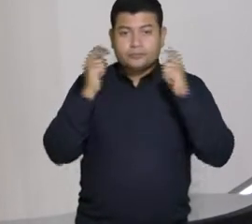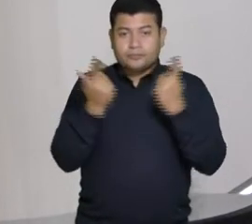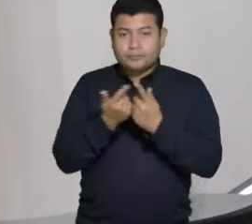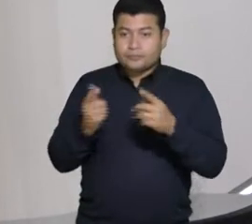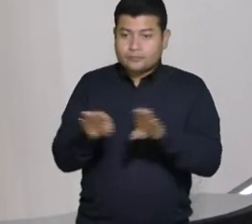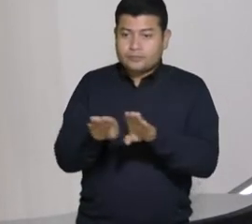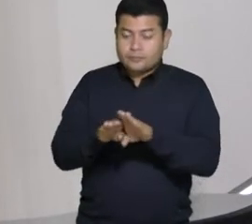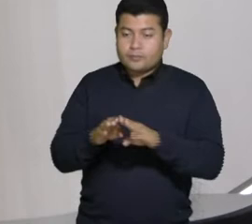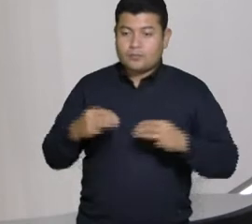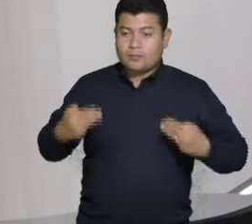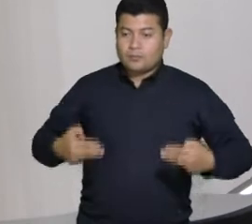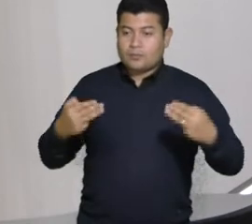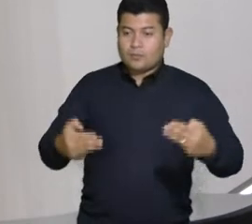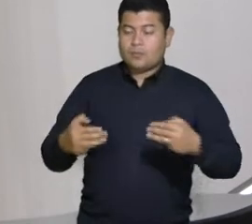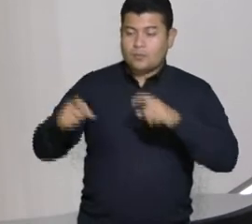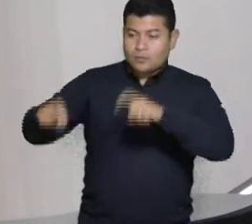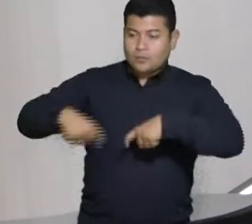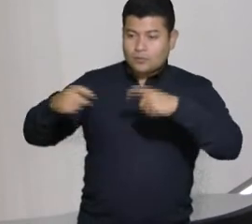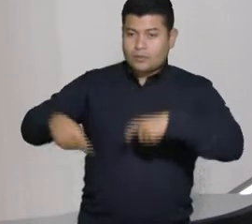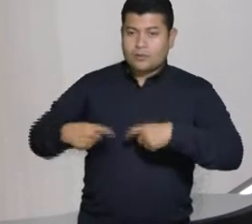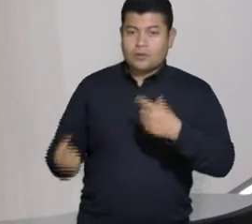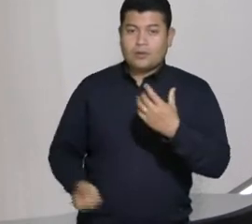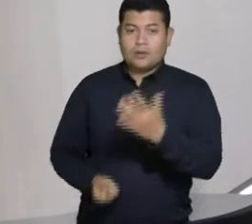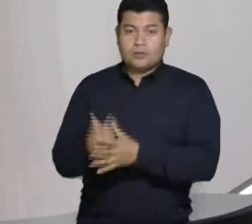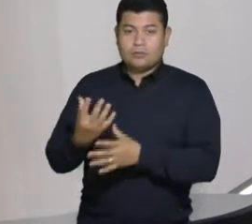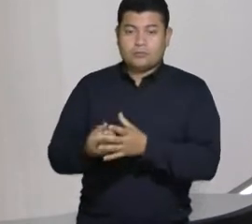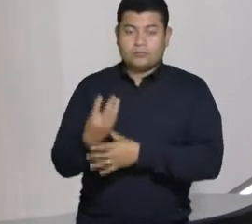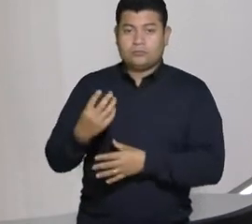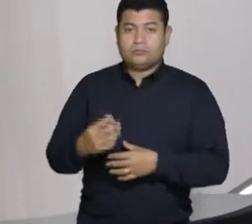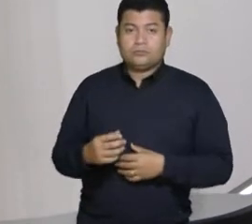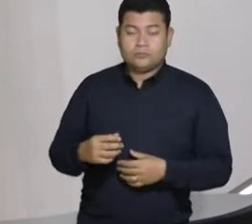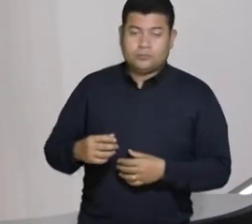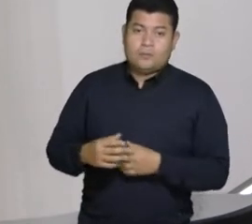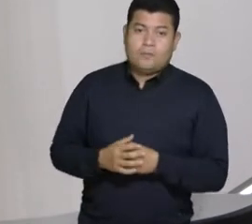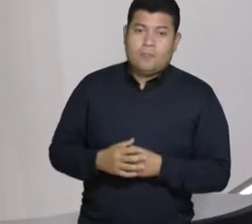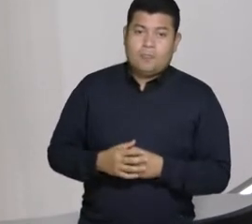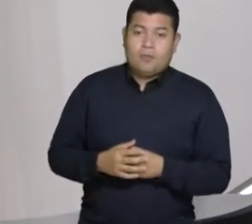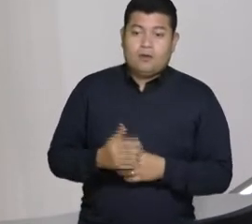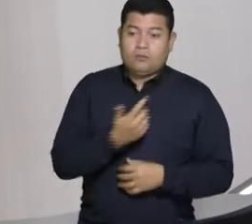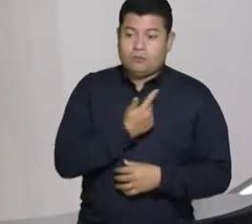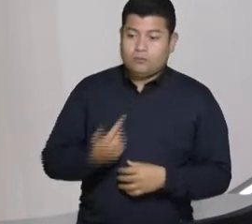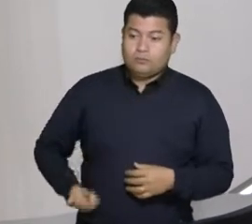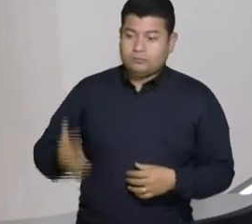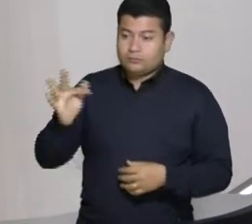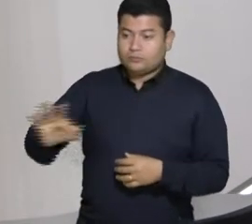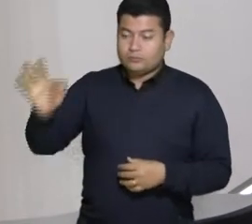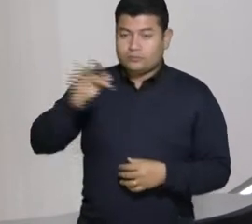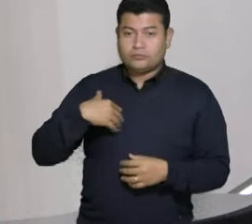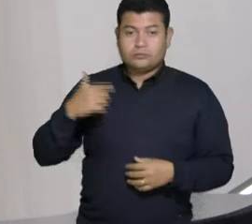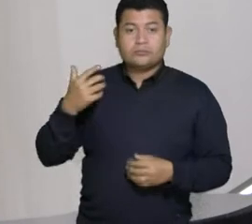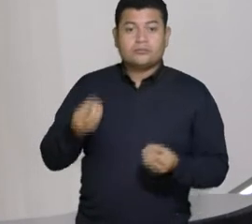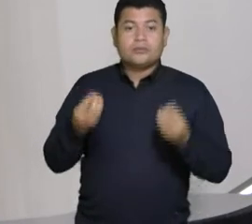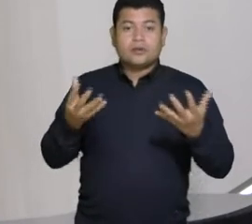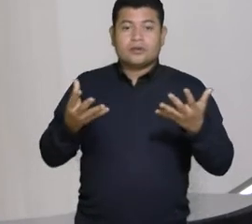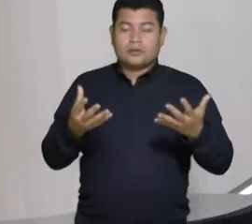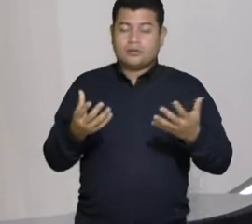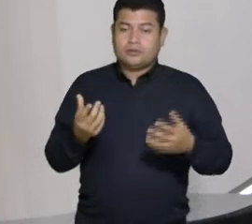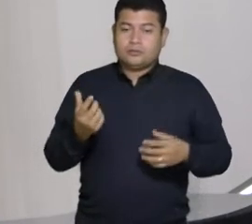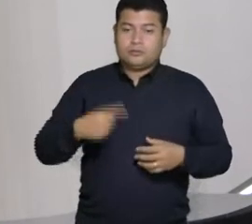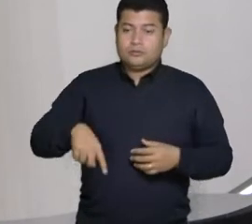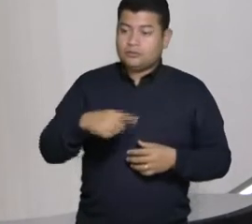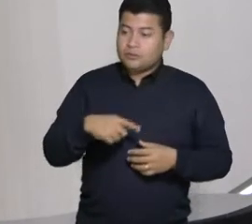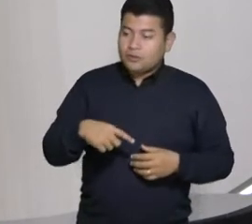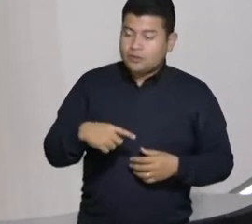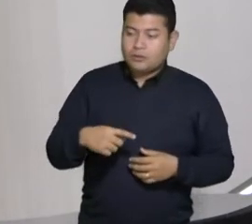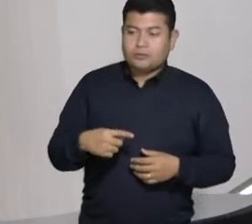pecuária e abastecimento do governo federal que a gente possa encontrar uma solução para que não se ocorra esse tipo de